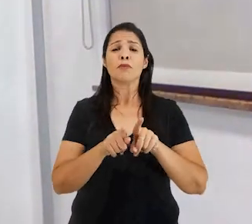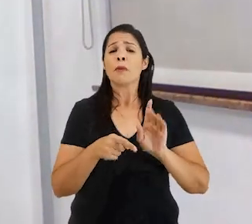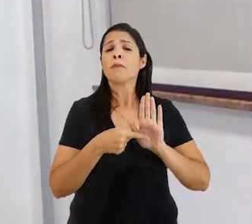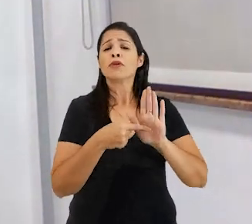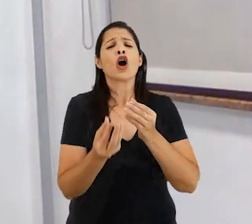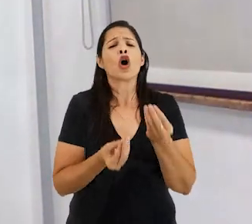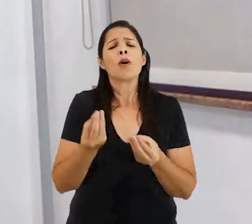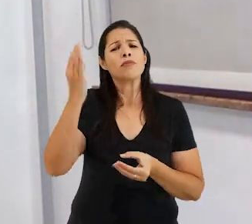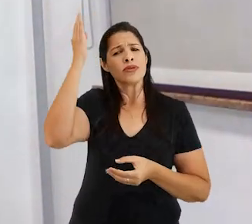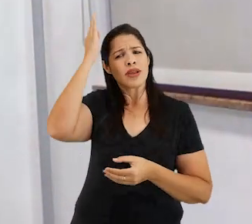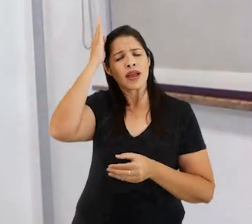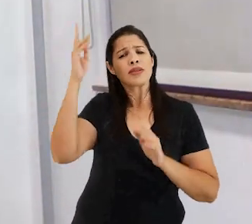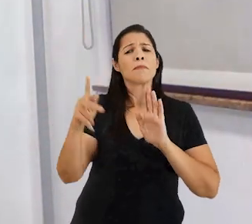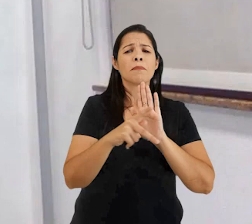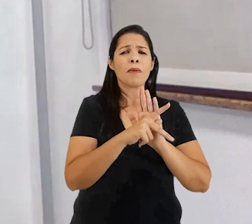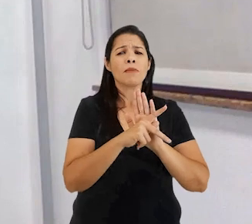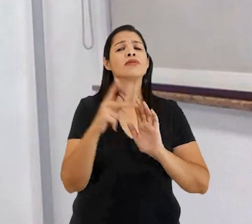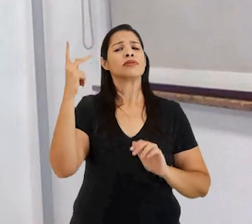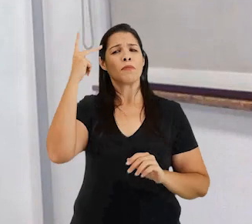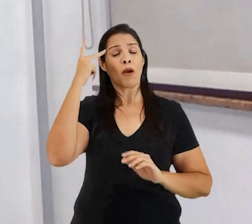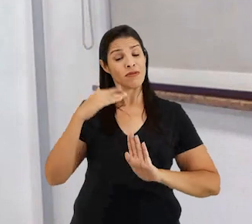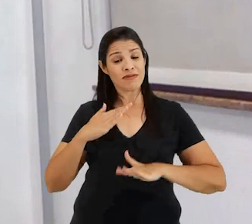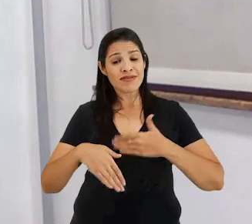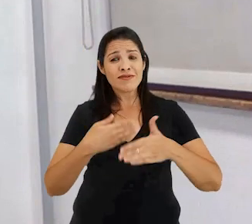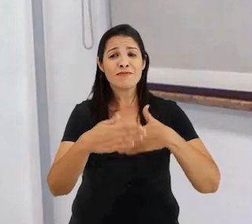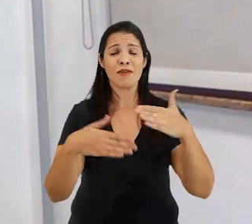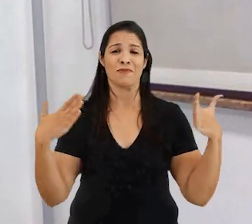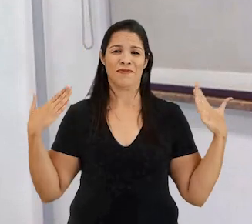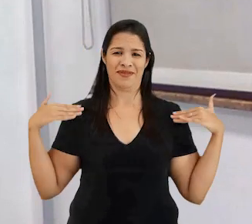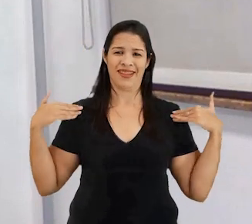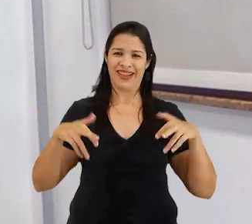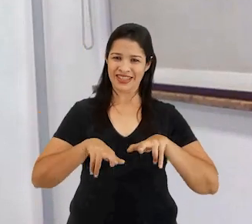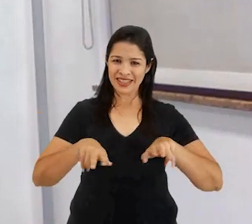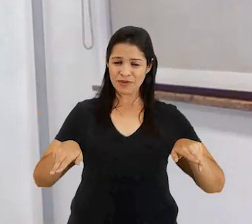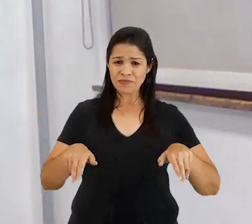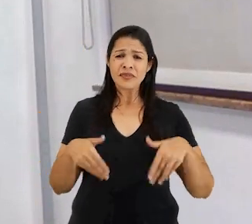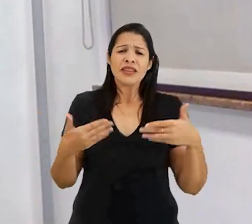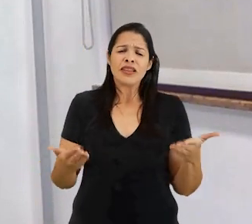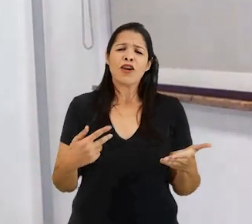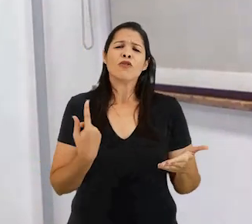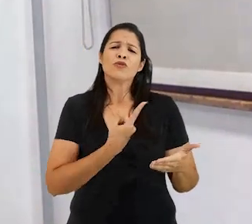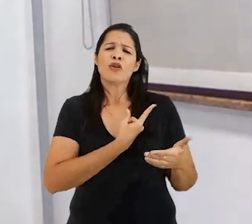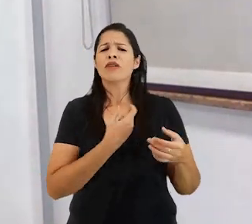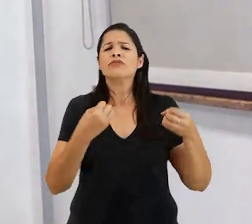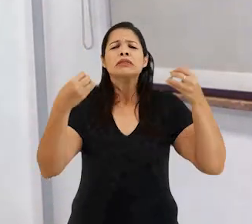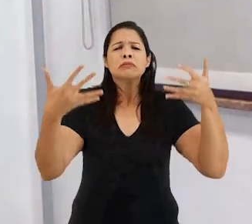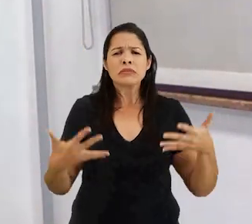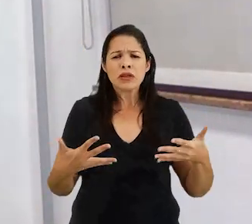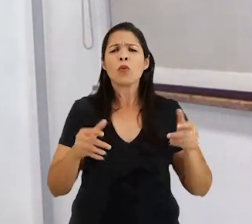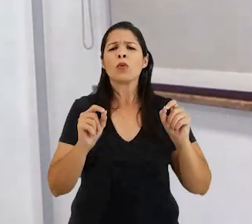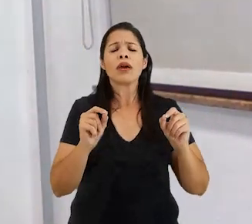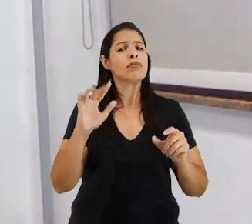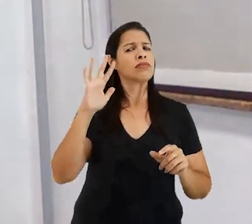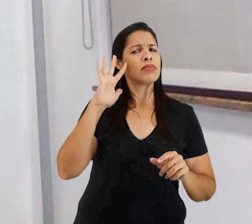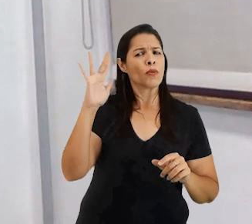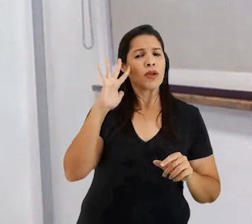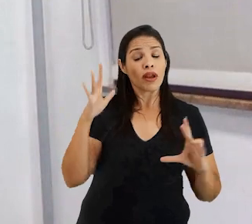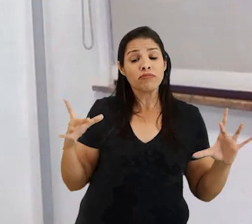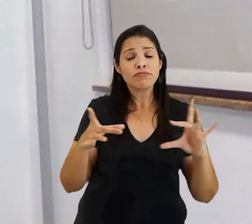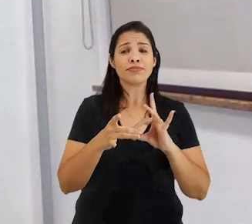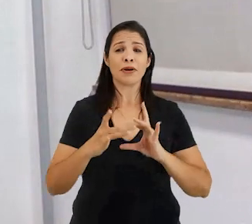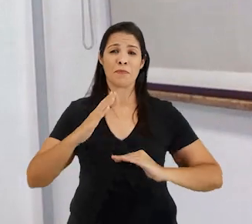Paulo desenvolve em suas unidades. Dessa forma, discutir o lazer em termos teóricos e práticos